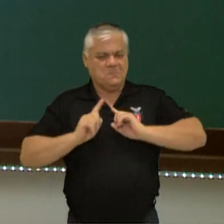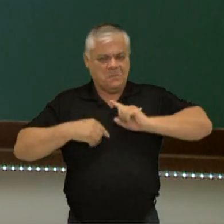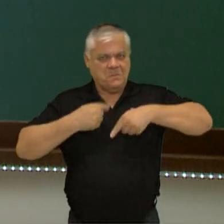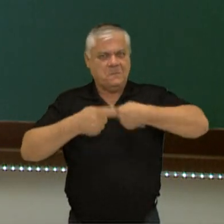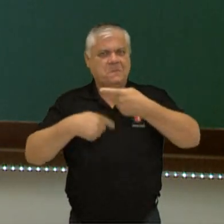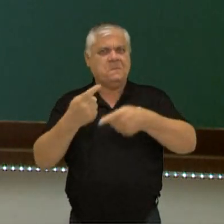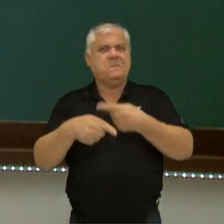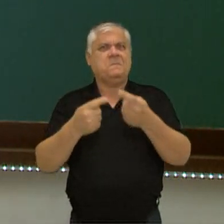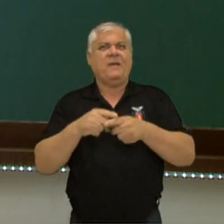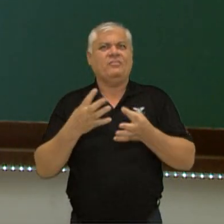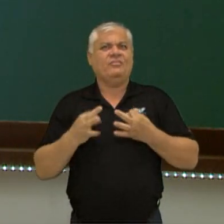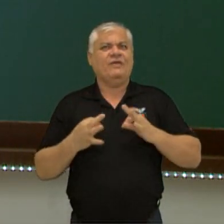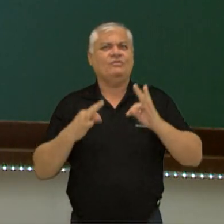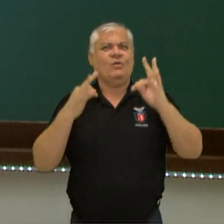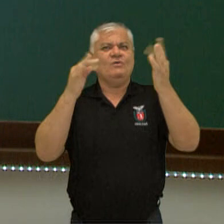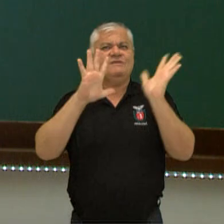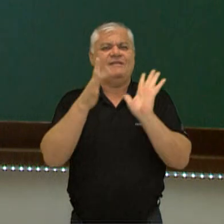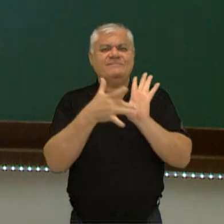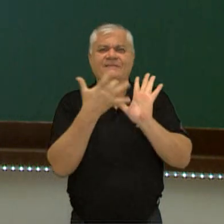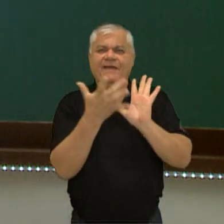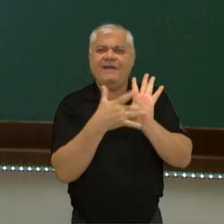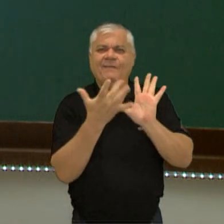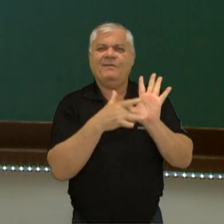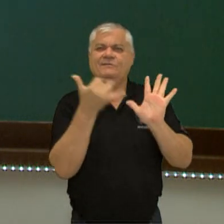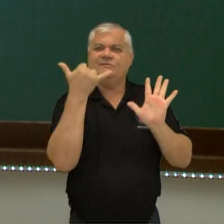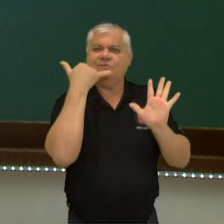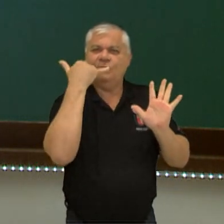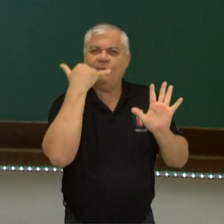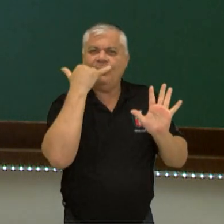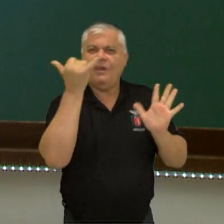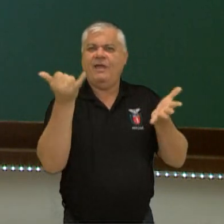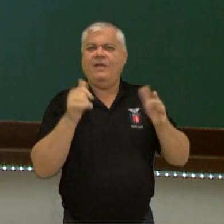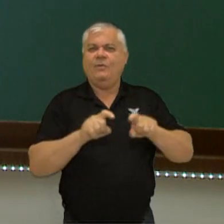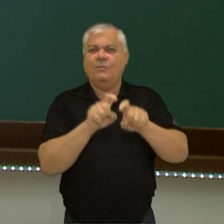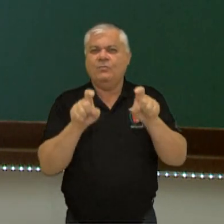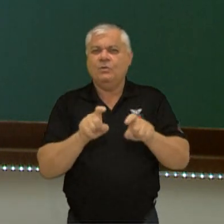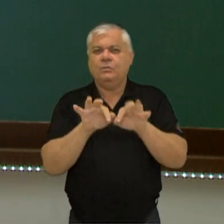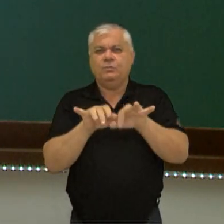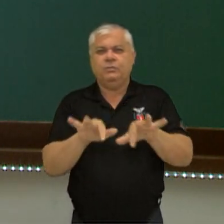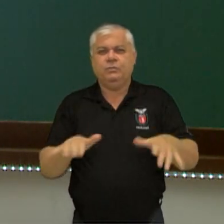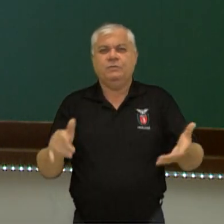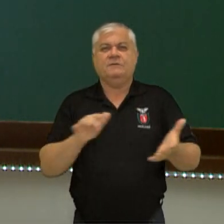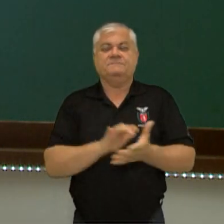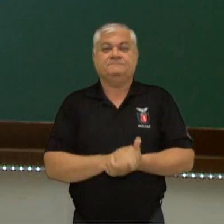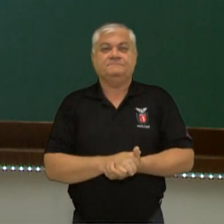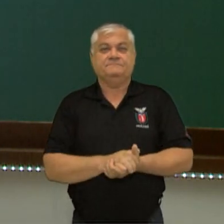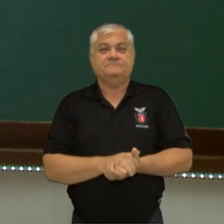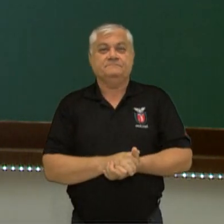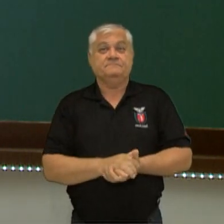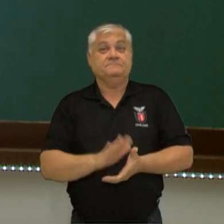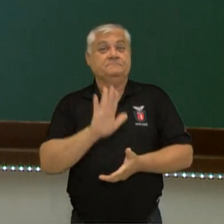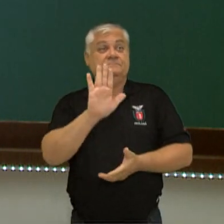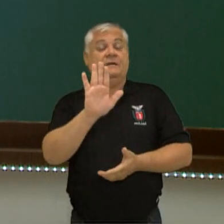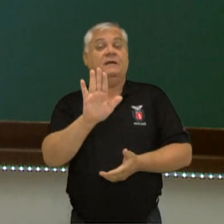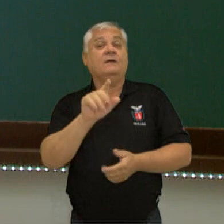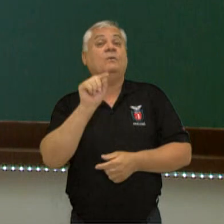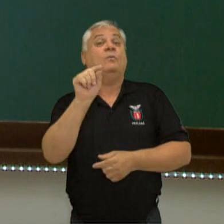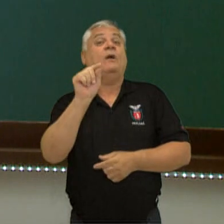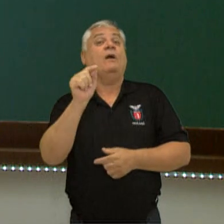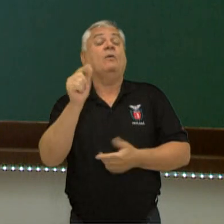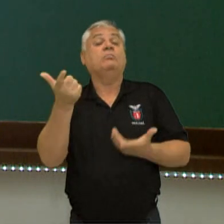tablet, celular, máquina digital, entre tantas outras. Agora, qual é o